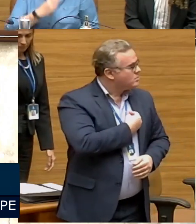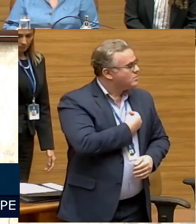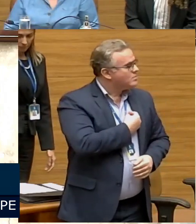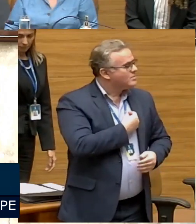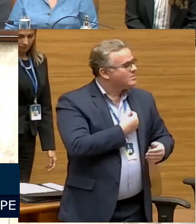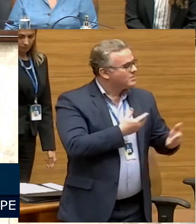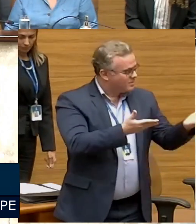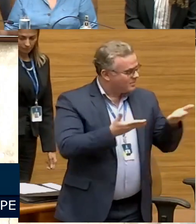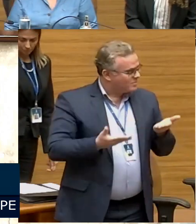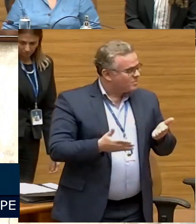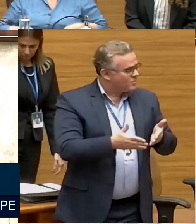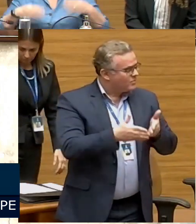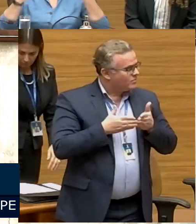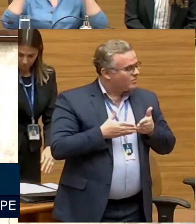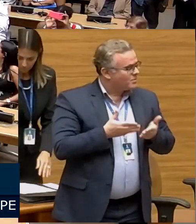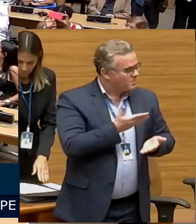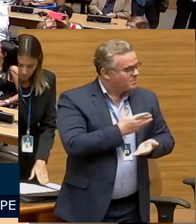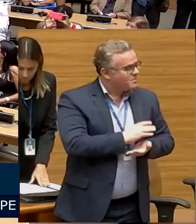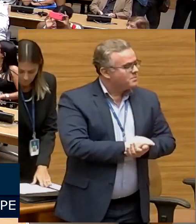Lavínia Teixeira.